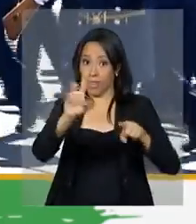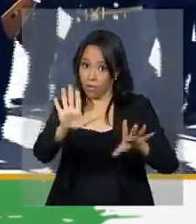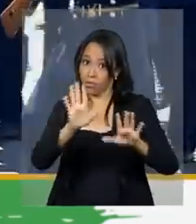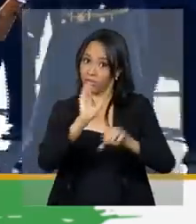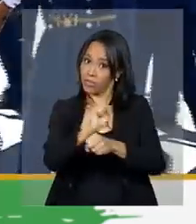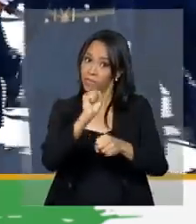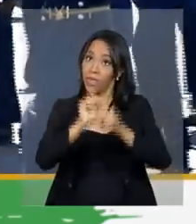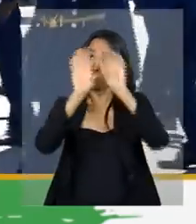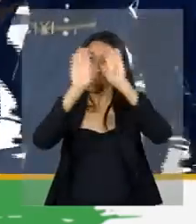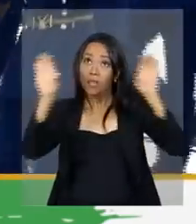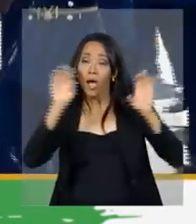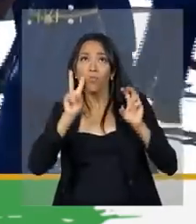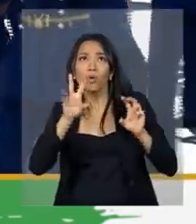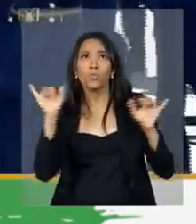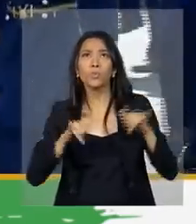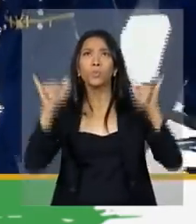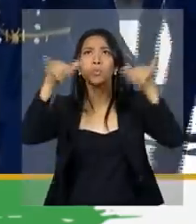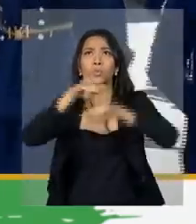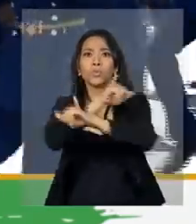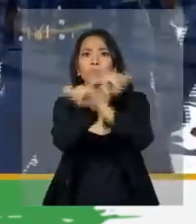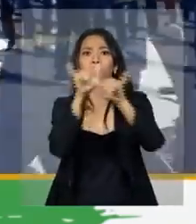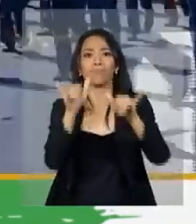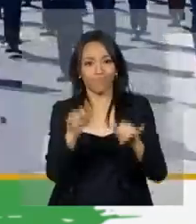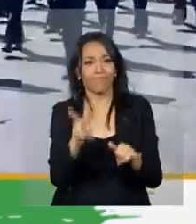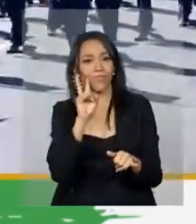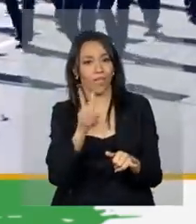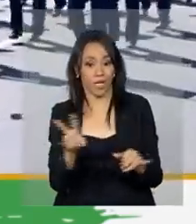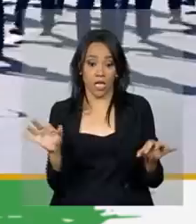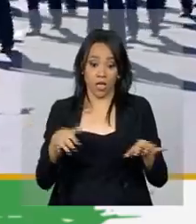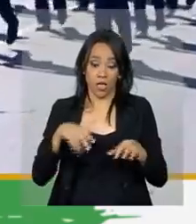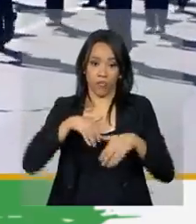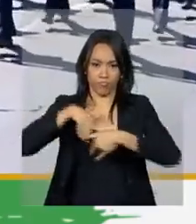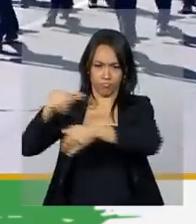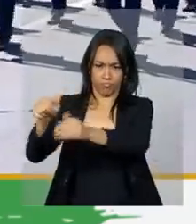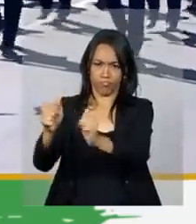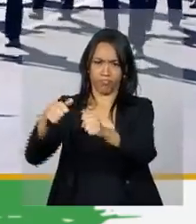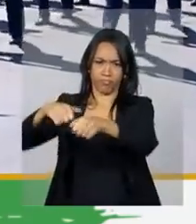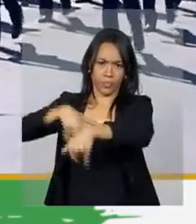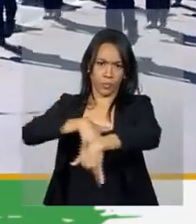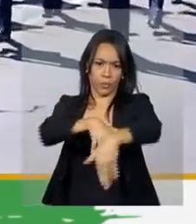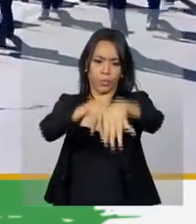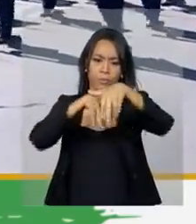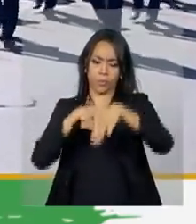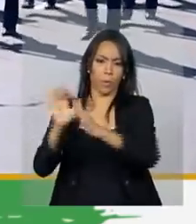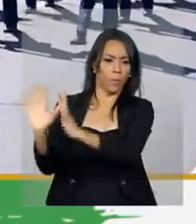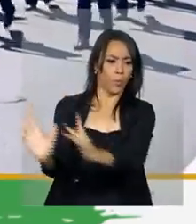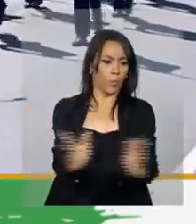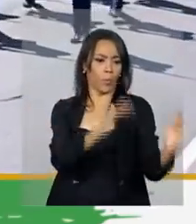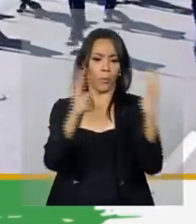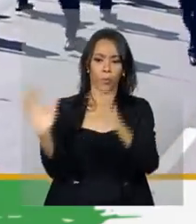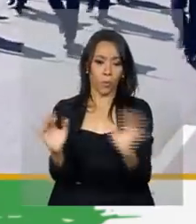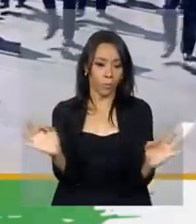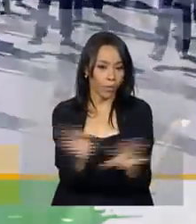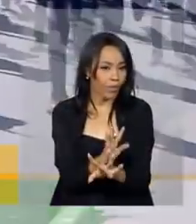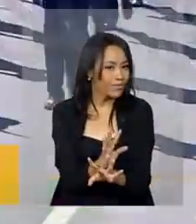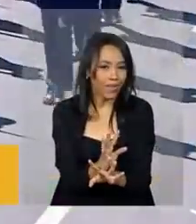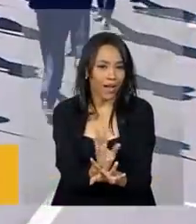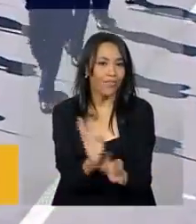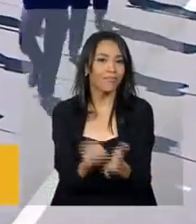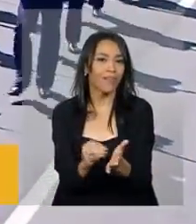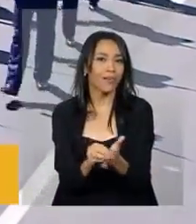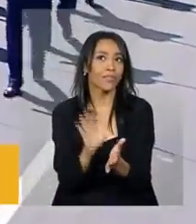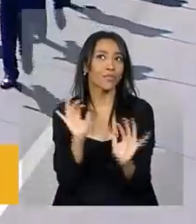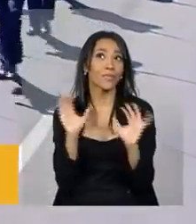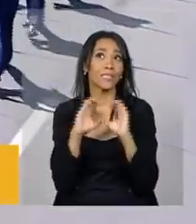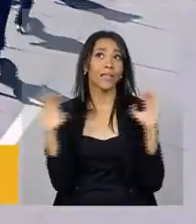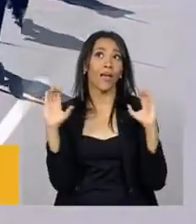Ribeiro? A gente tem surpresa. Termina o desfile terrestre, termina o desfile aéreo, mas ainda tem um tchan pro final. É